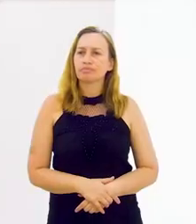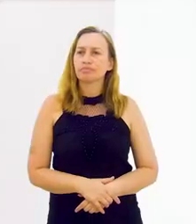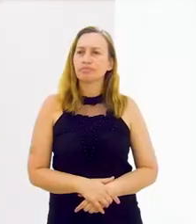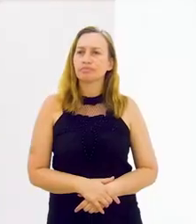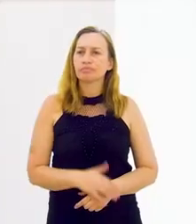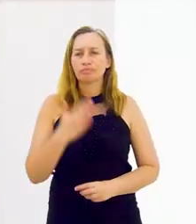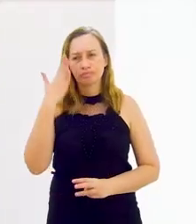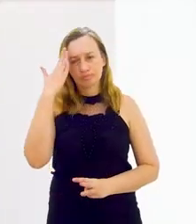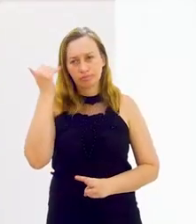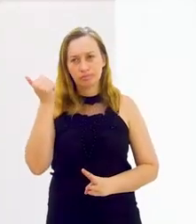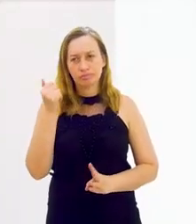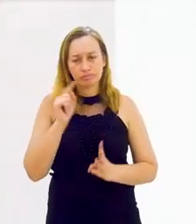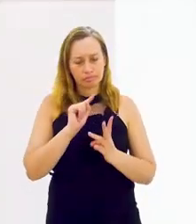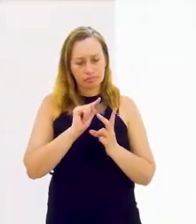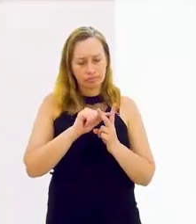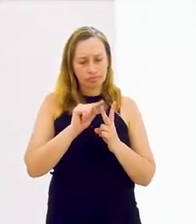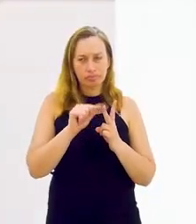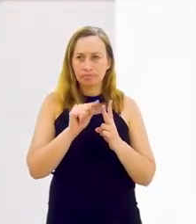Você sabe que